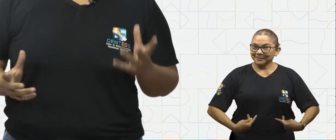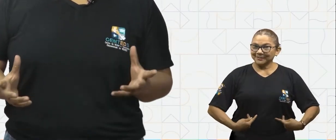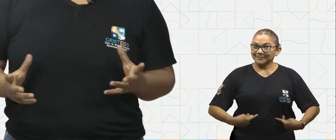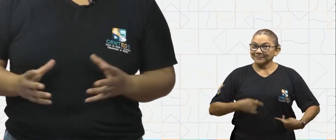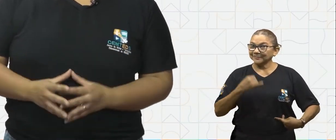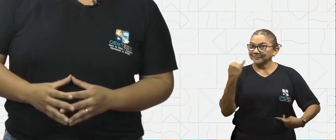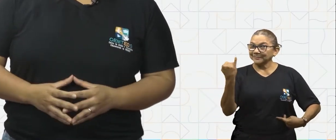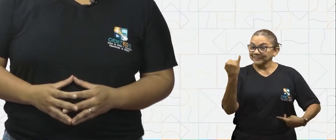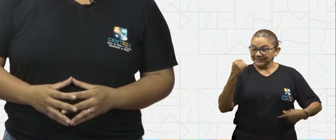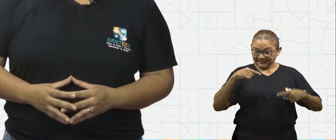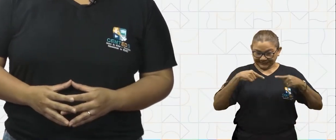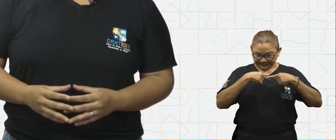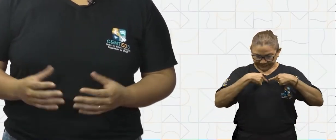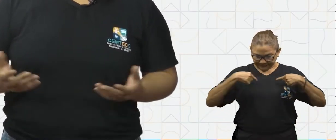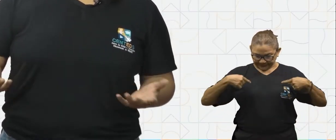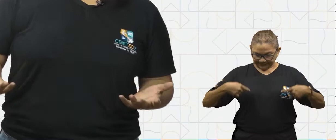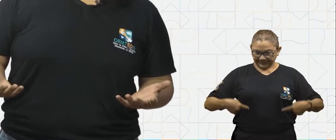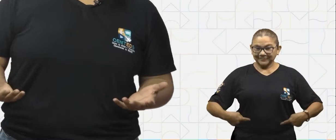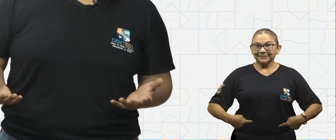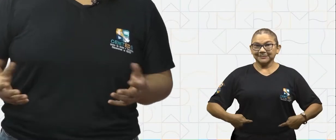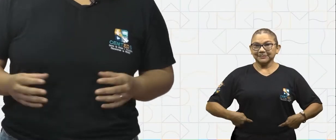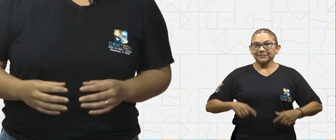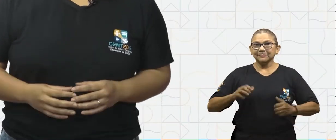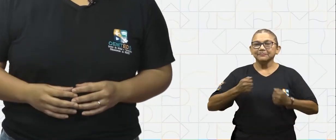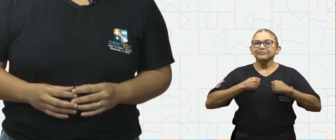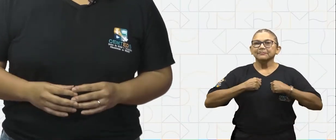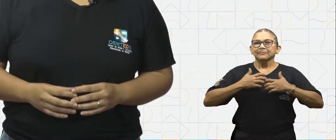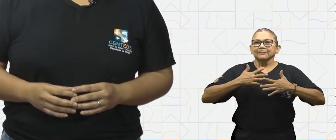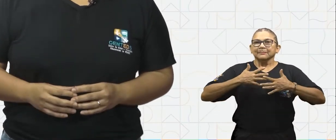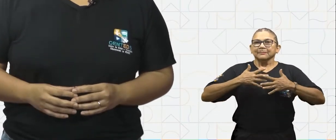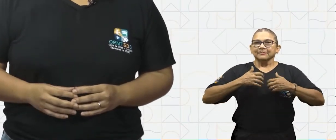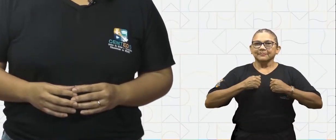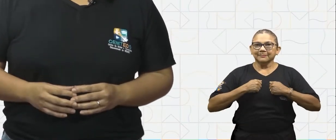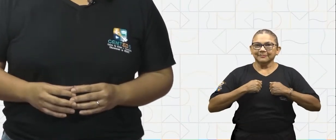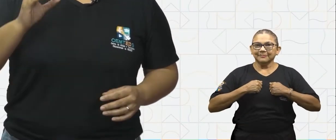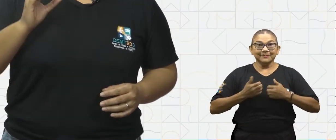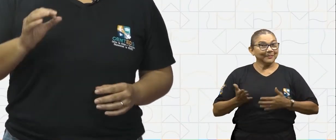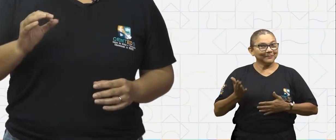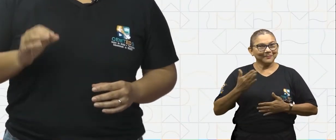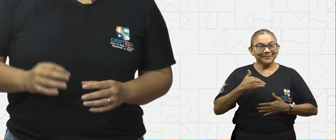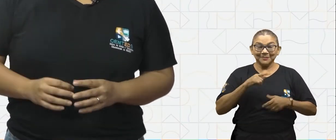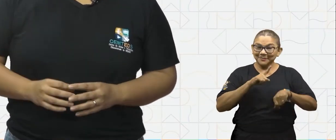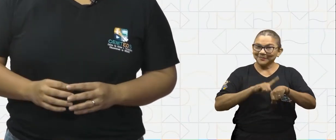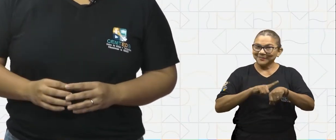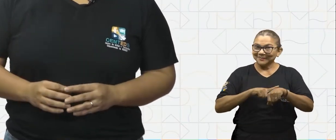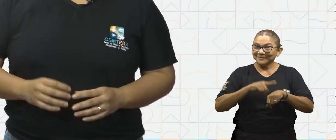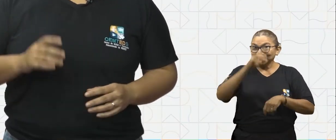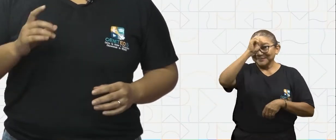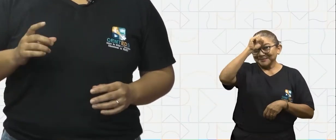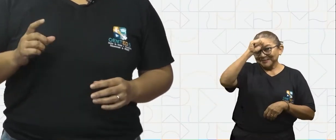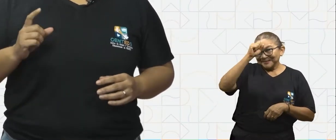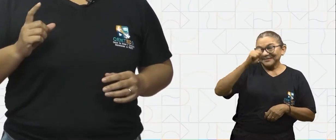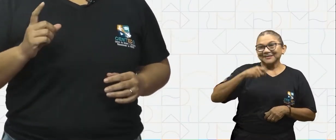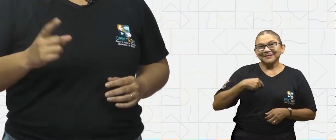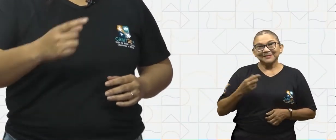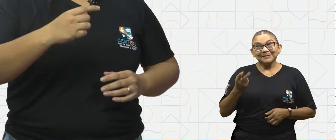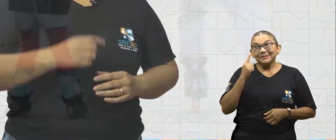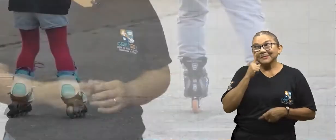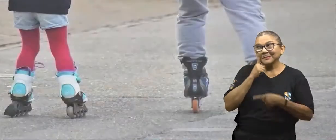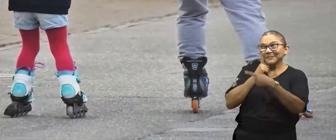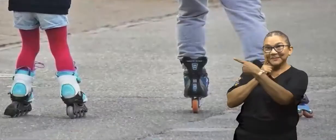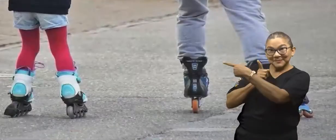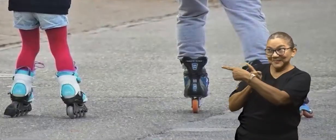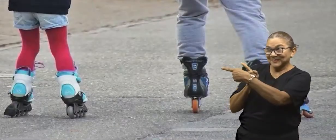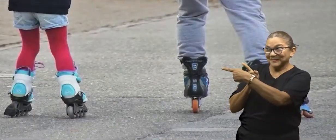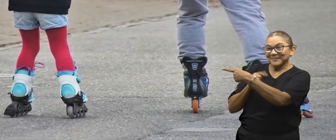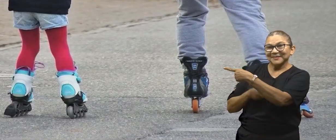especificamente sistema respiratório. Então vamos lá para a nossa hora de aprender? Vamos iniciar nossa aula observando esta